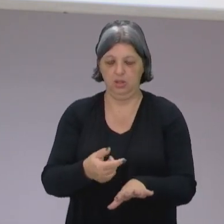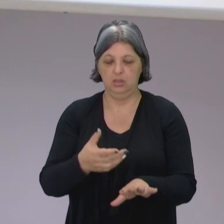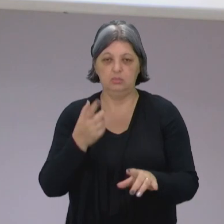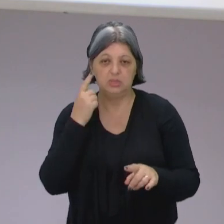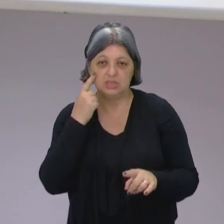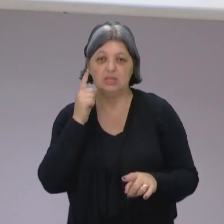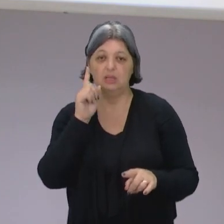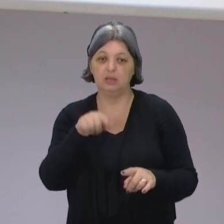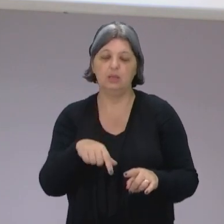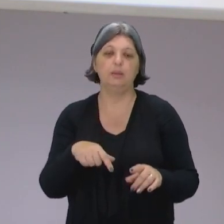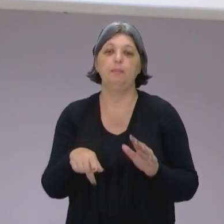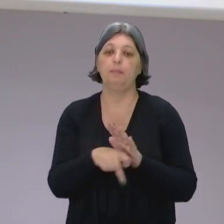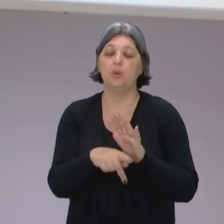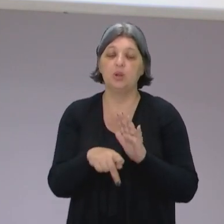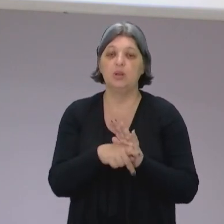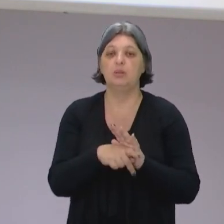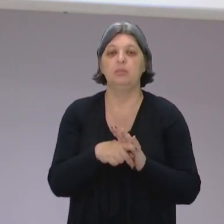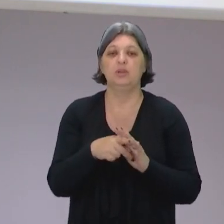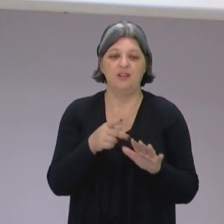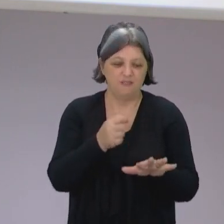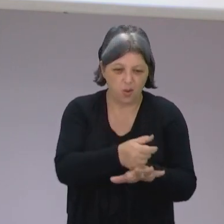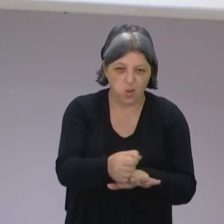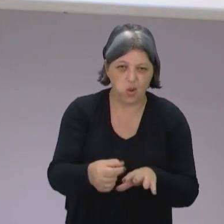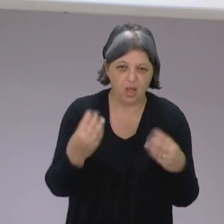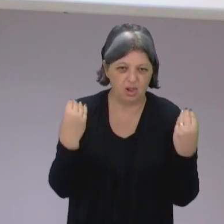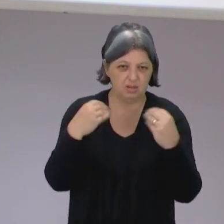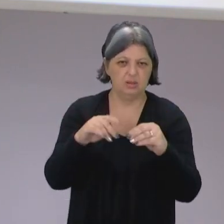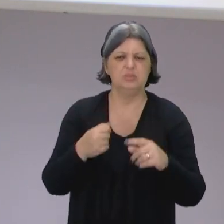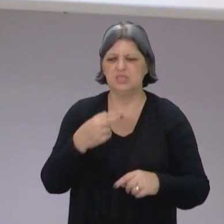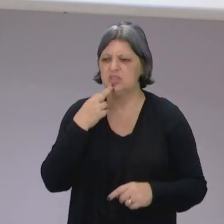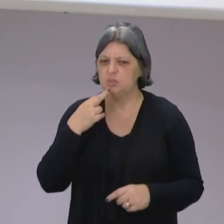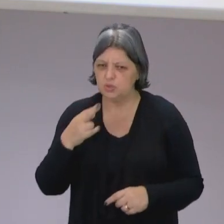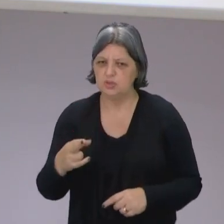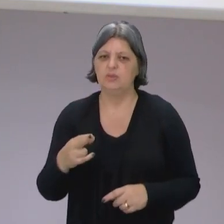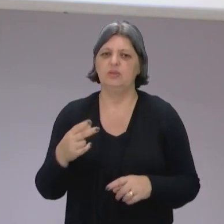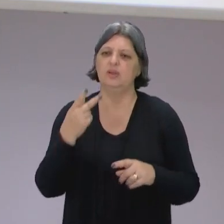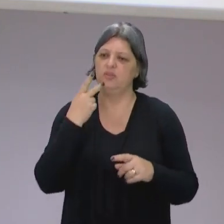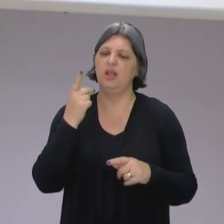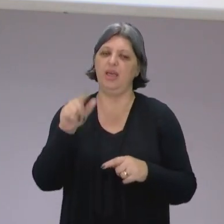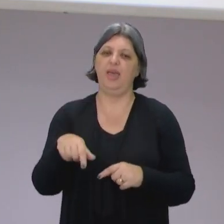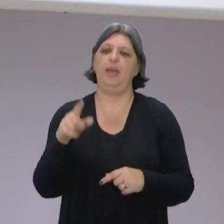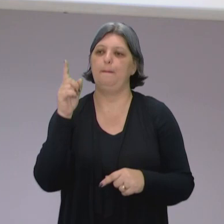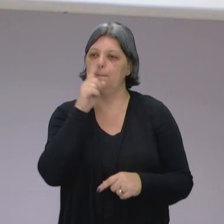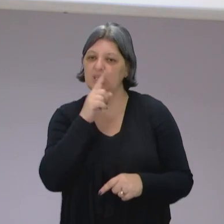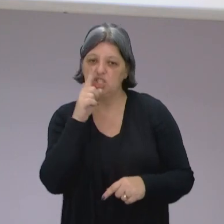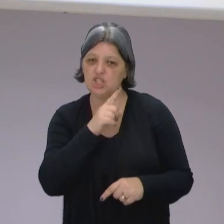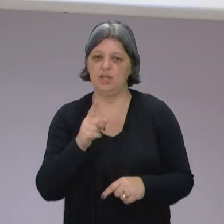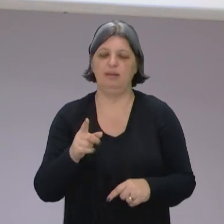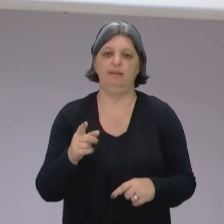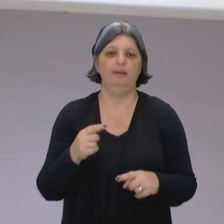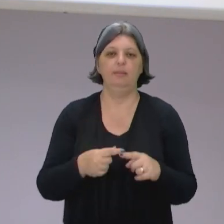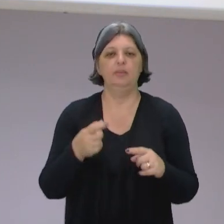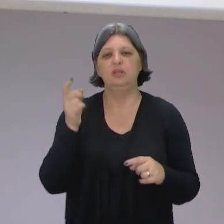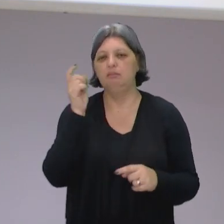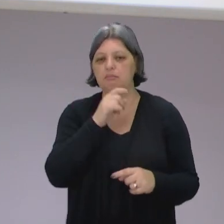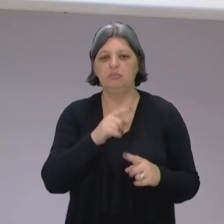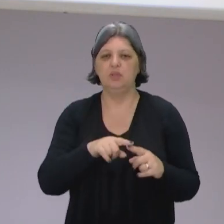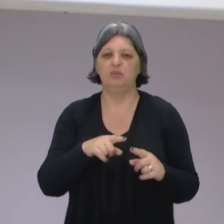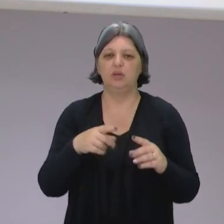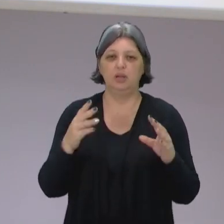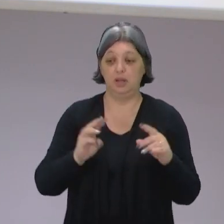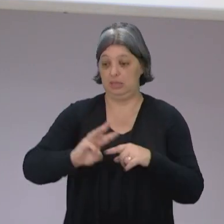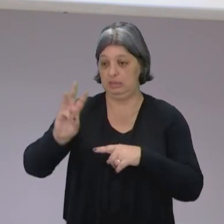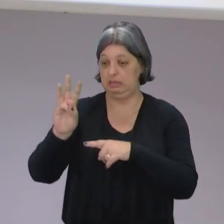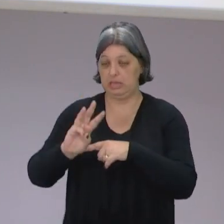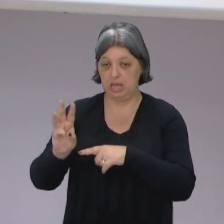tem que combater. Então, se alguém passou uma fake news, você tem que responder, você tem que publicar na sua rede social dizendo isso aqui é mentira, entra no site tal, que vocês vão ver que isso